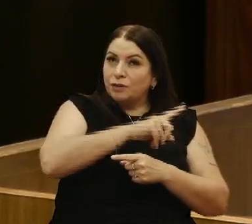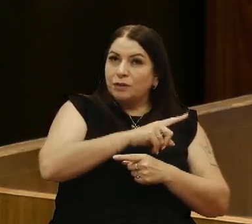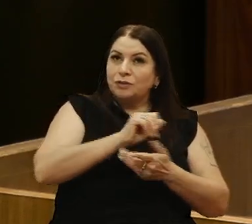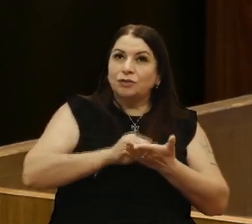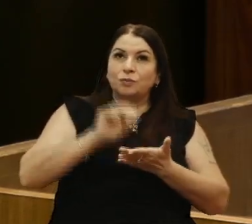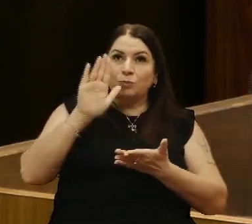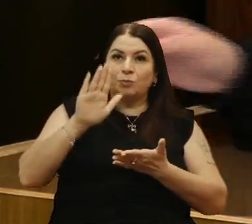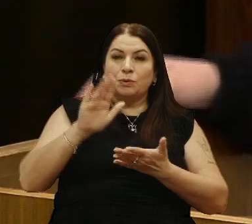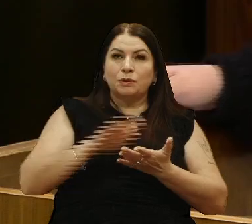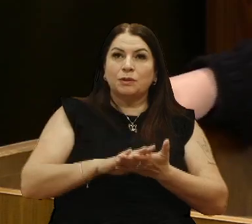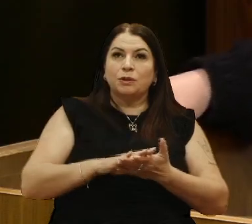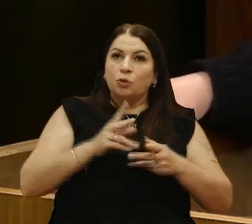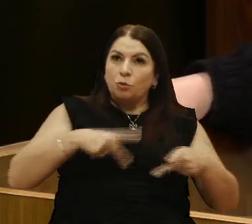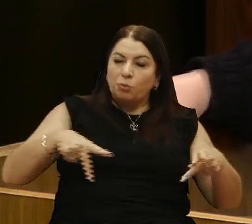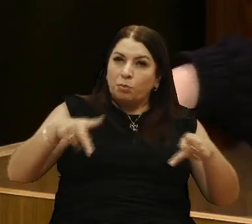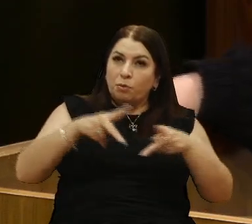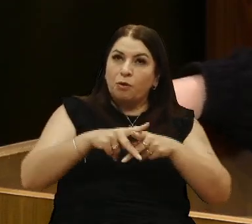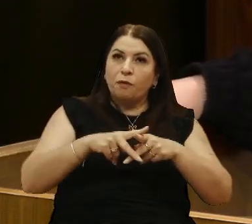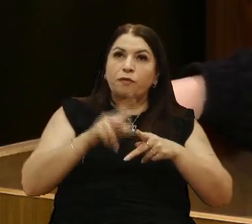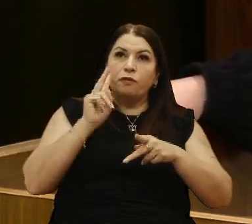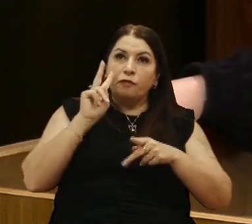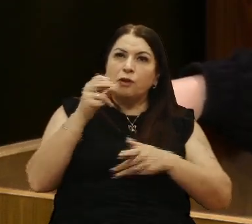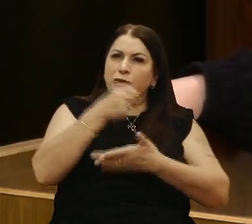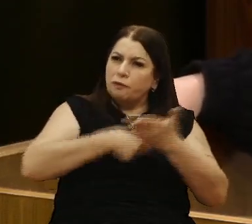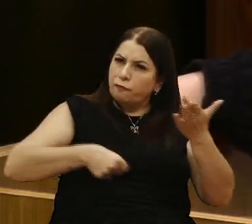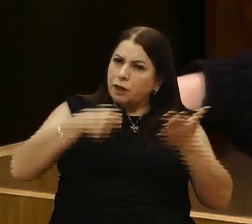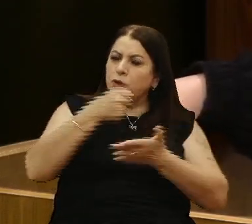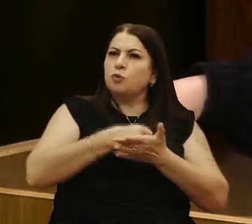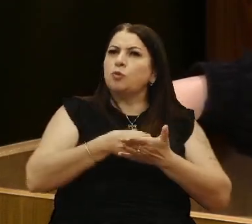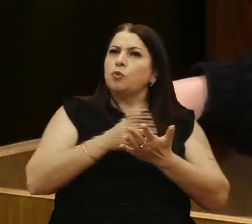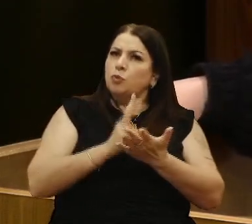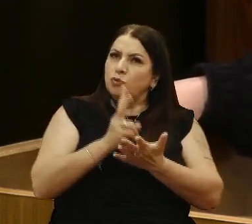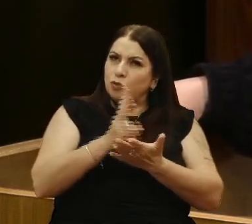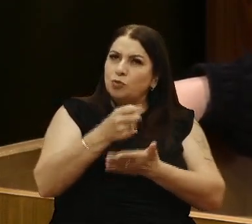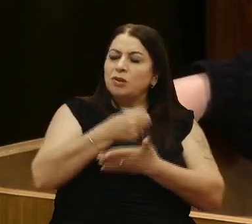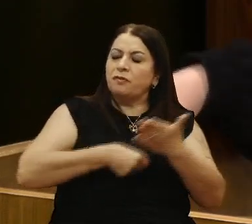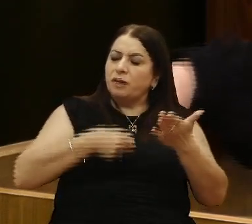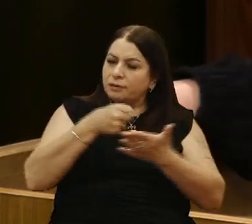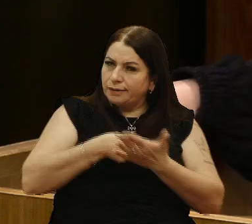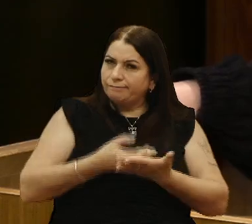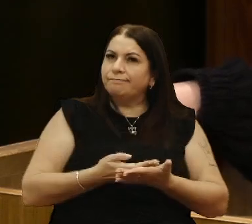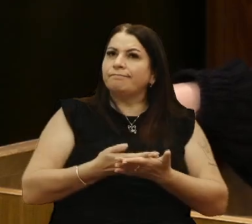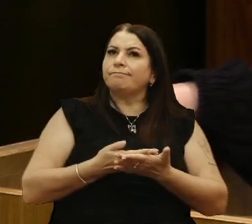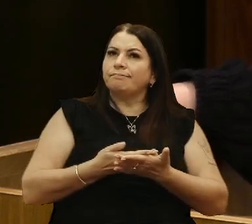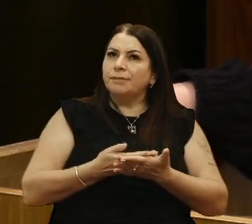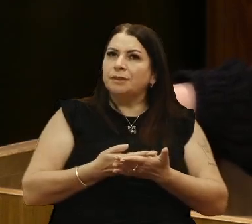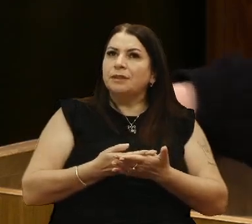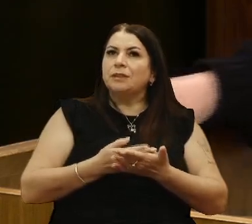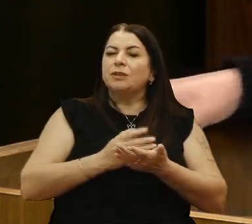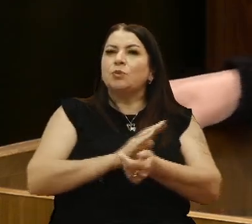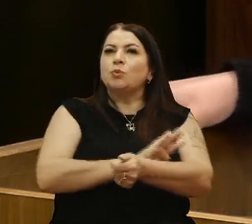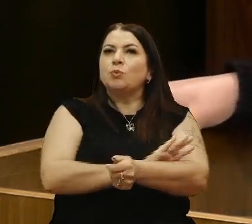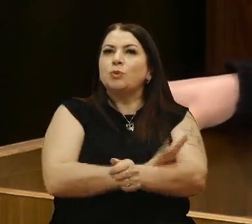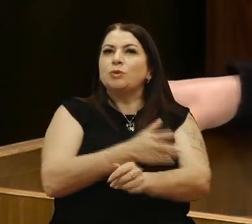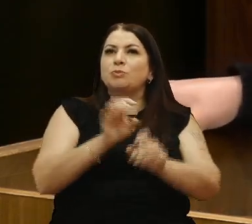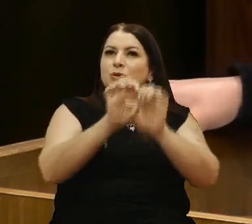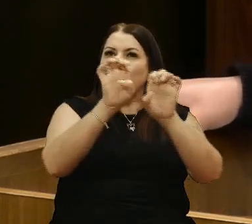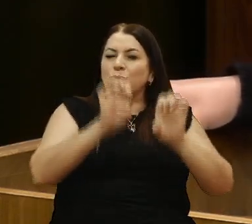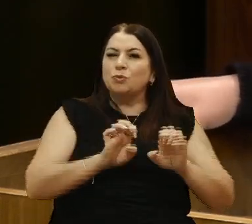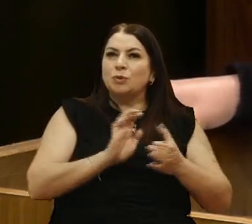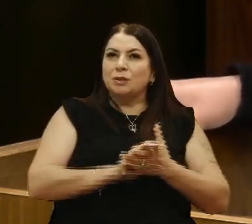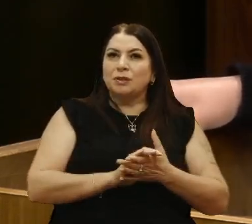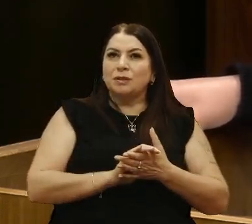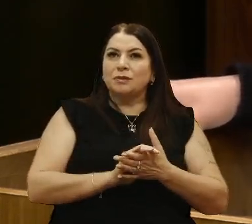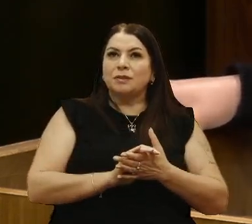que o nosso povo enfrentou e ainda enfrenta, devido ao racismo estrutural,